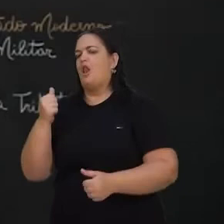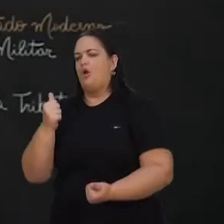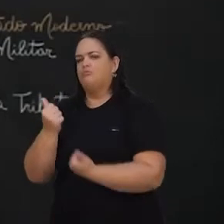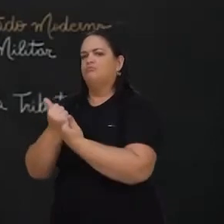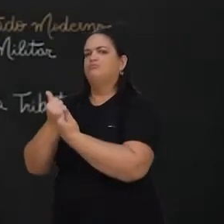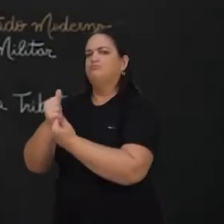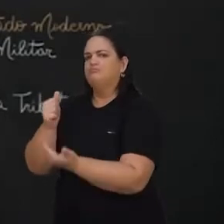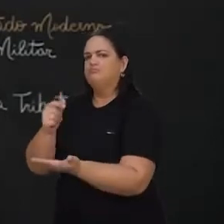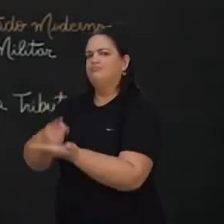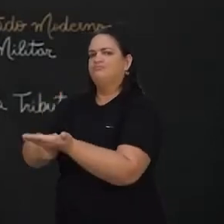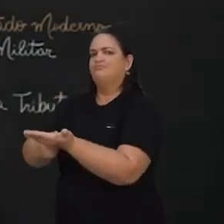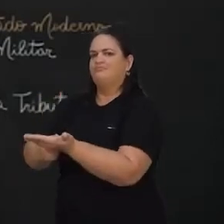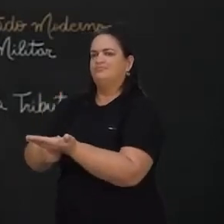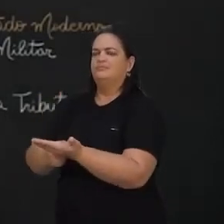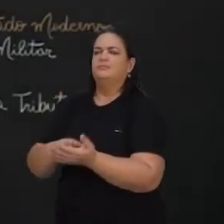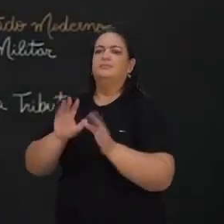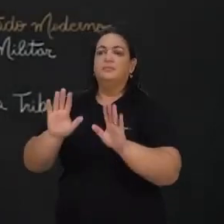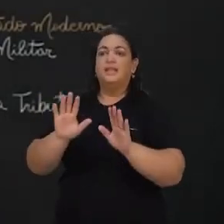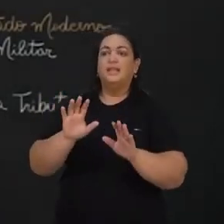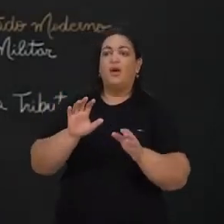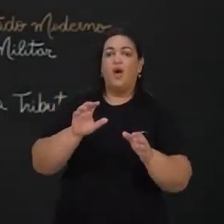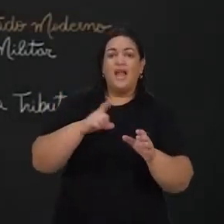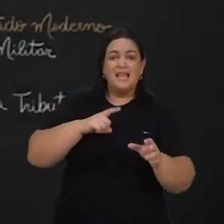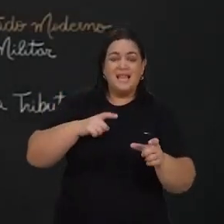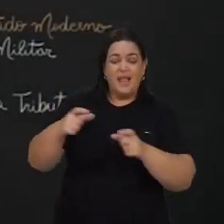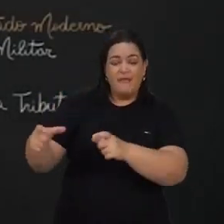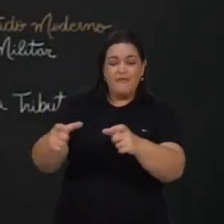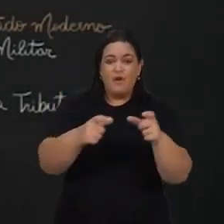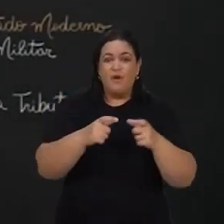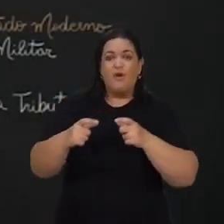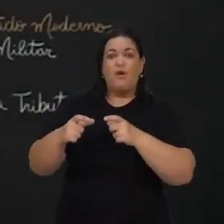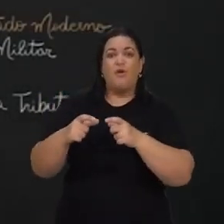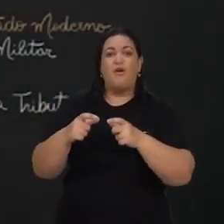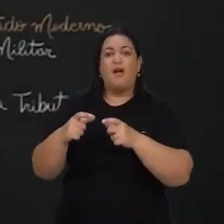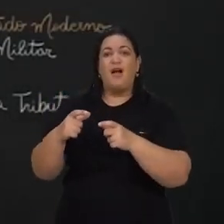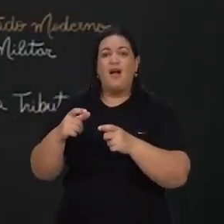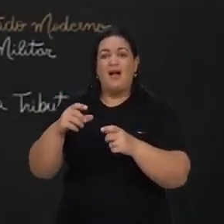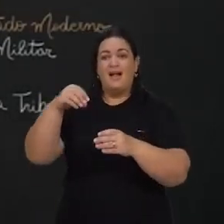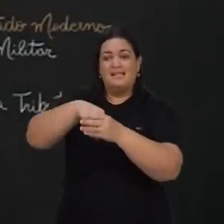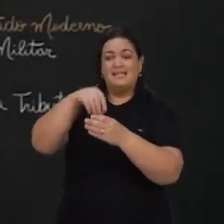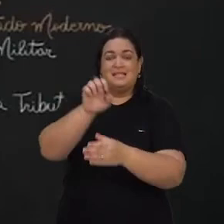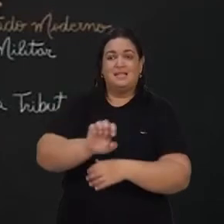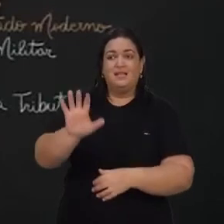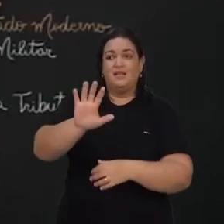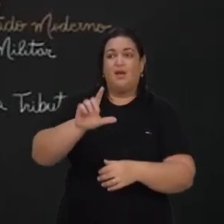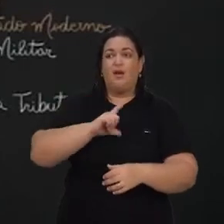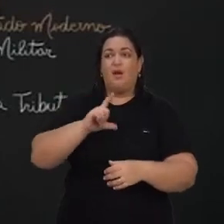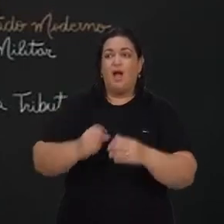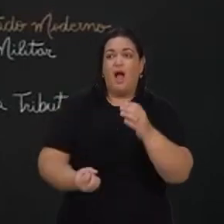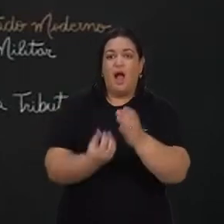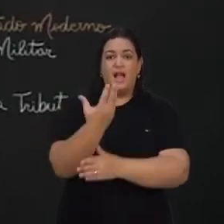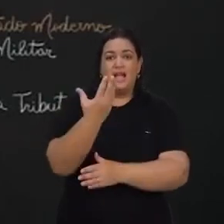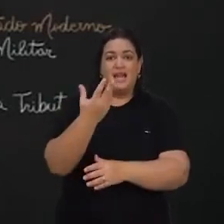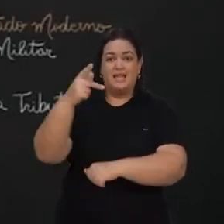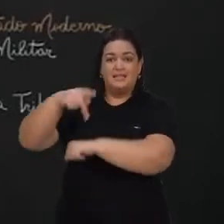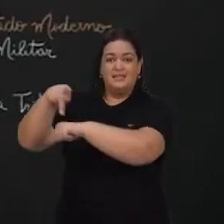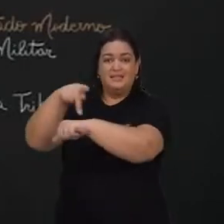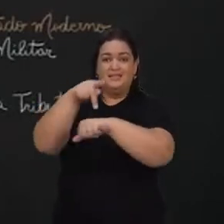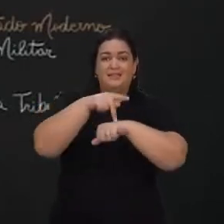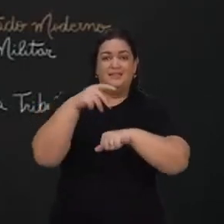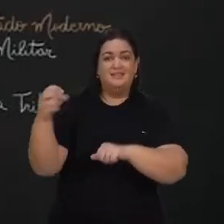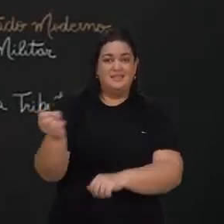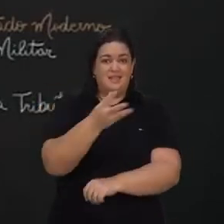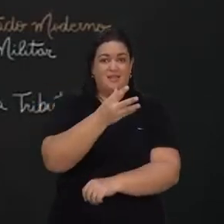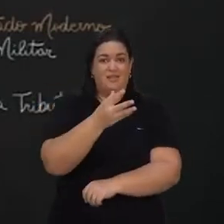Em vários locais da Europa, teve a formação de estados modernos, a gente já vai discutir isso aqui, a formação